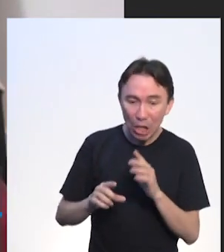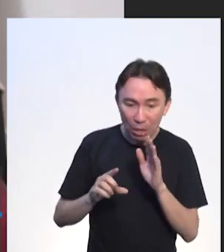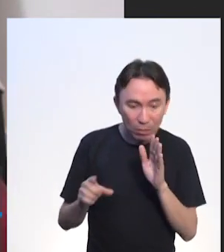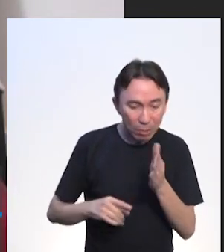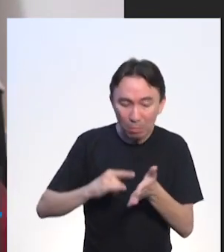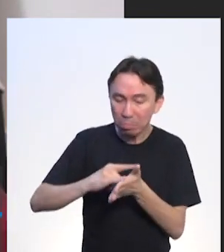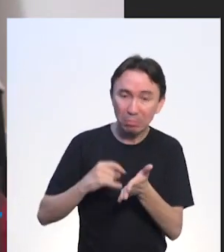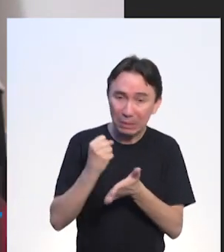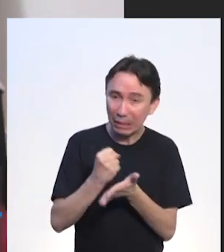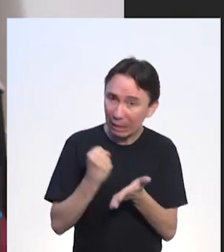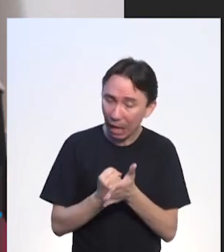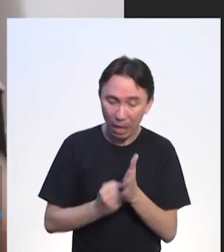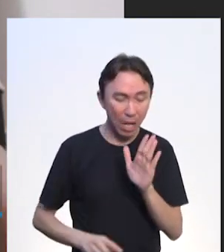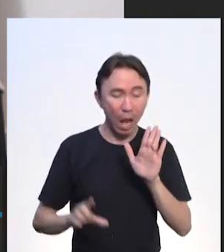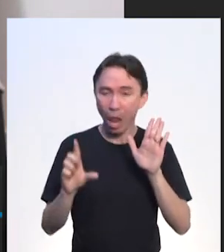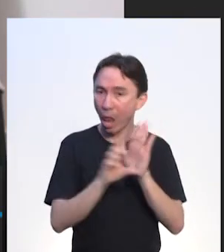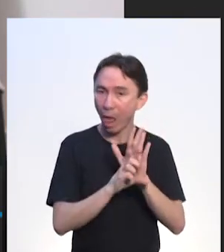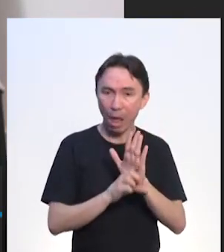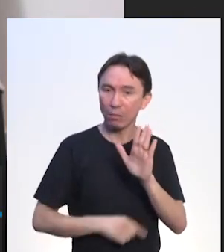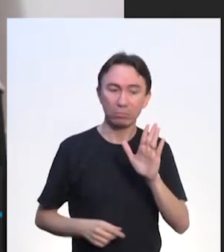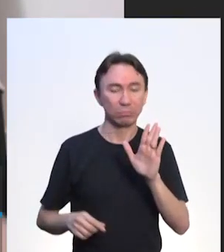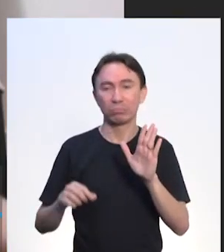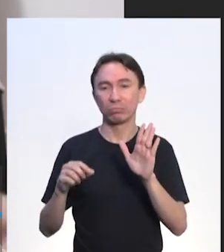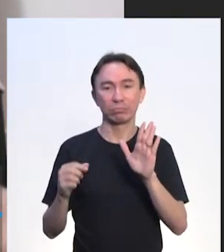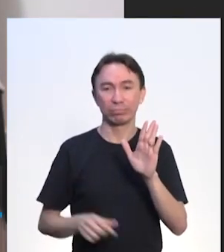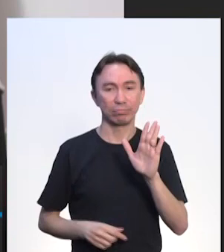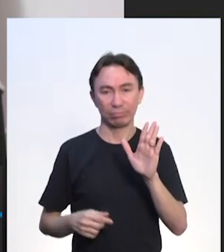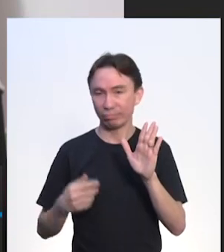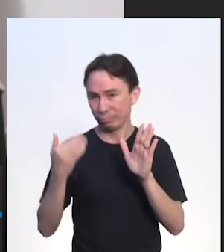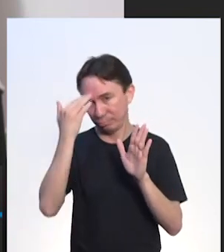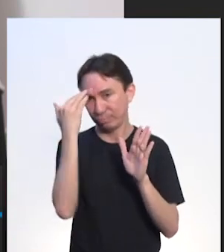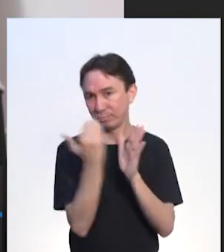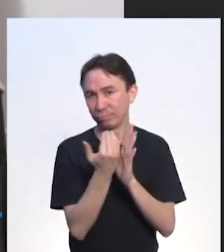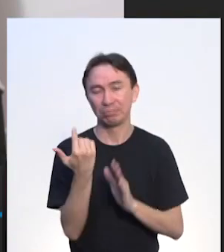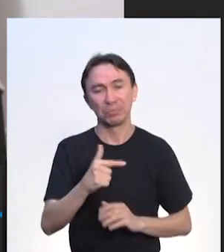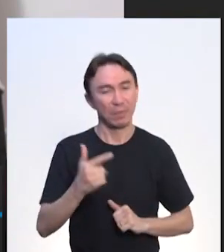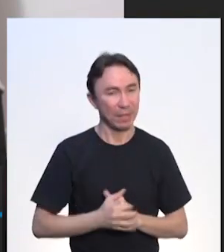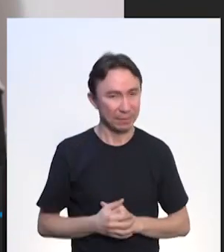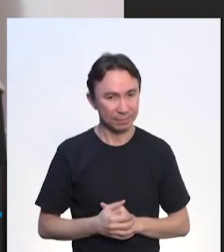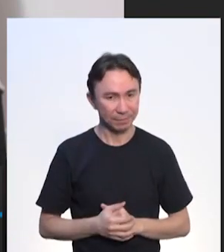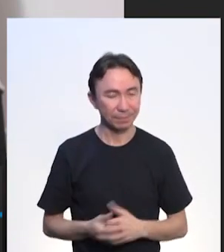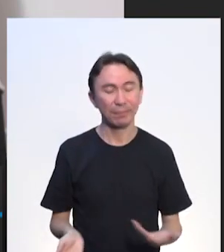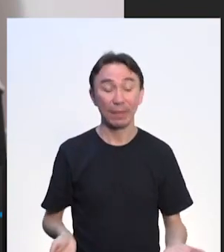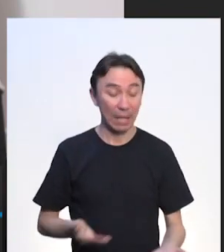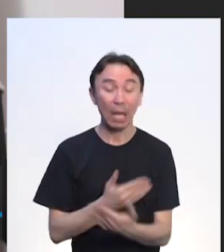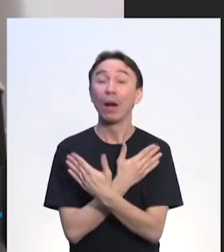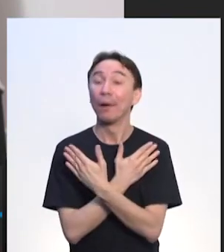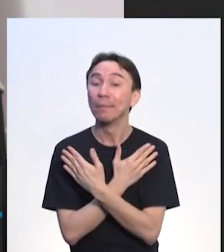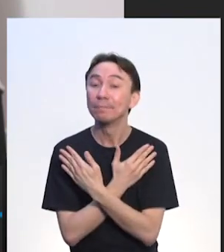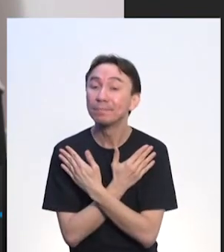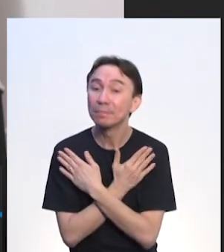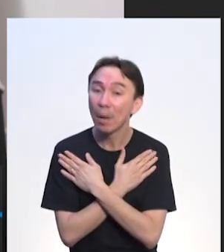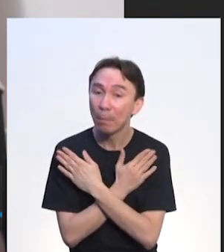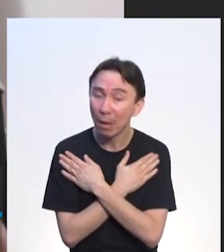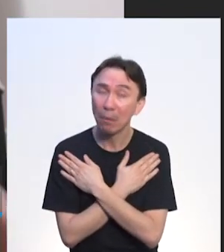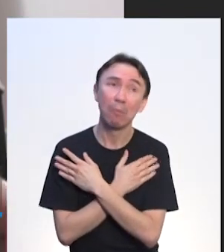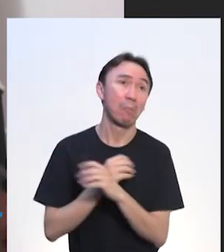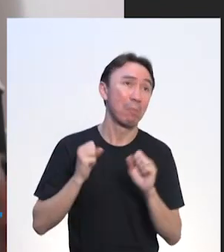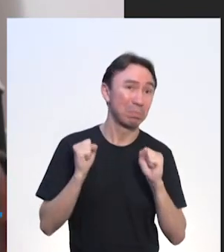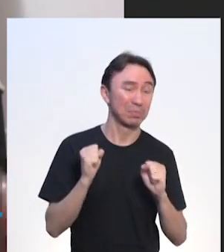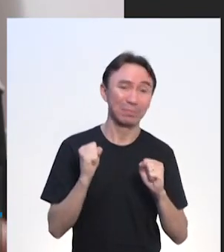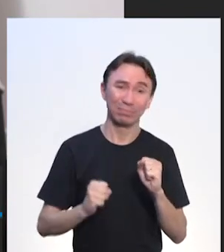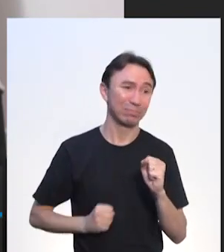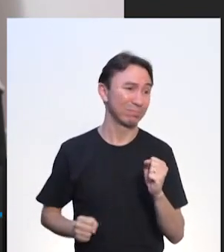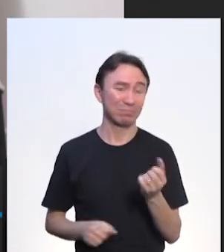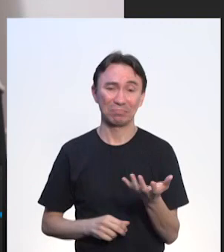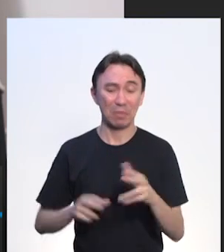também tem que entender que o desemprego ele pode ter várias causas, né? Então,